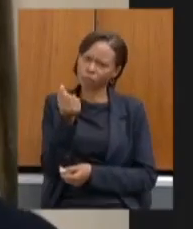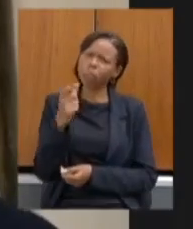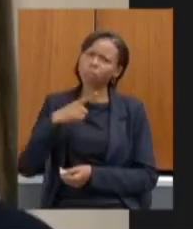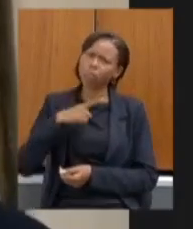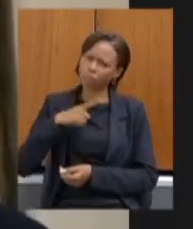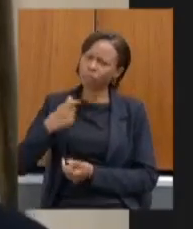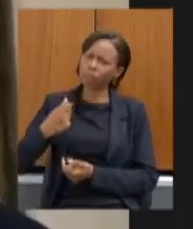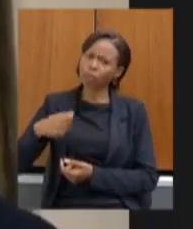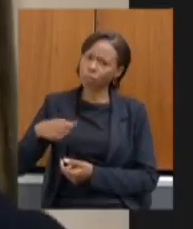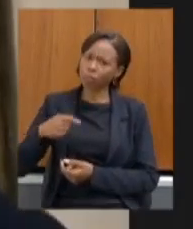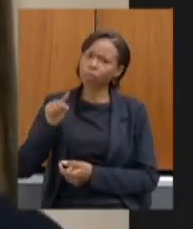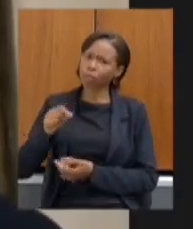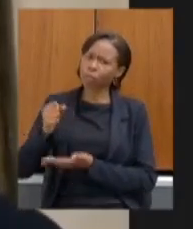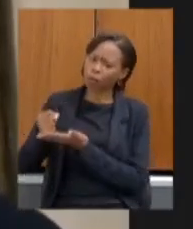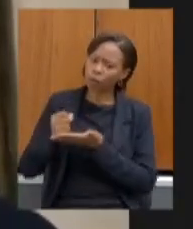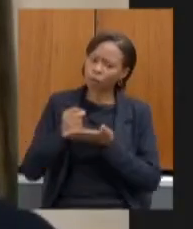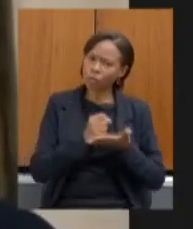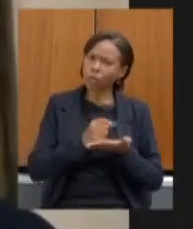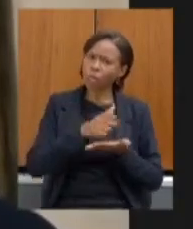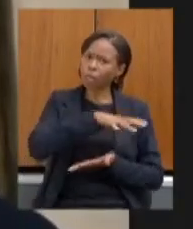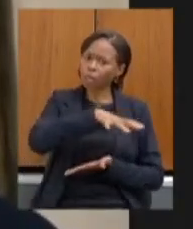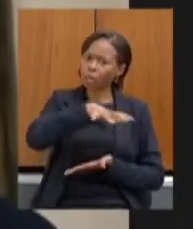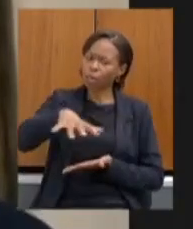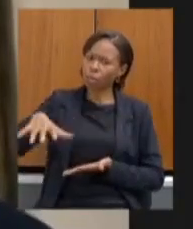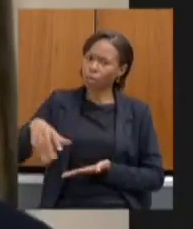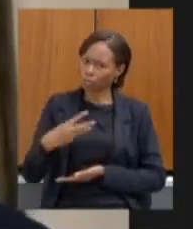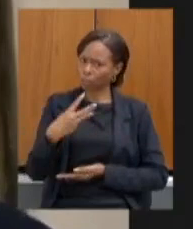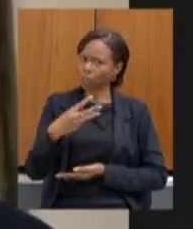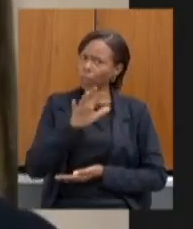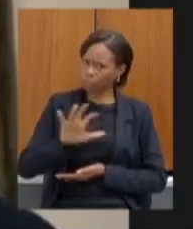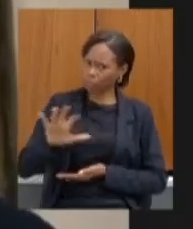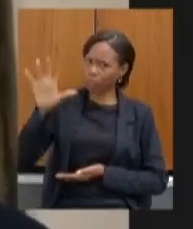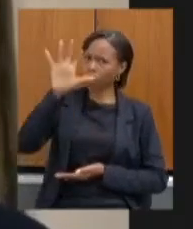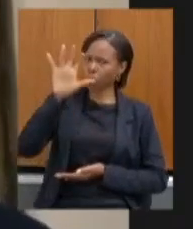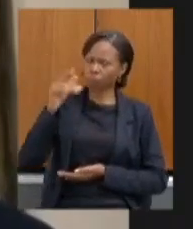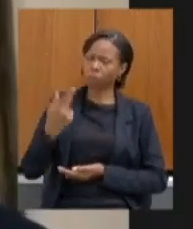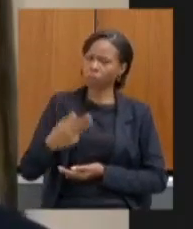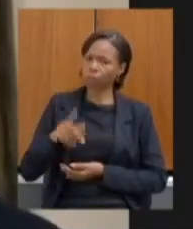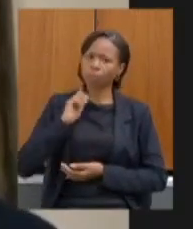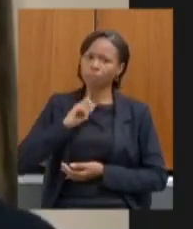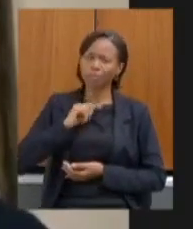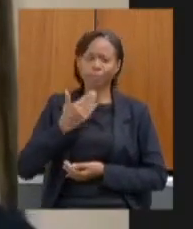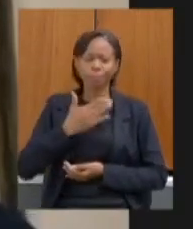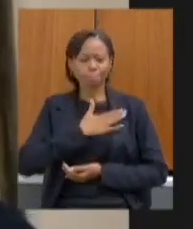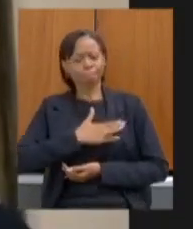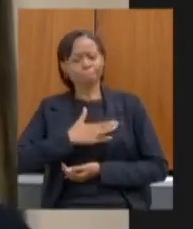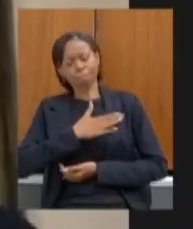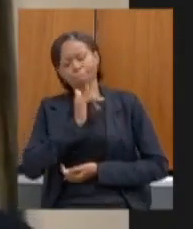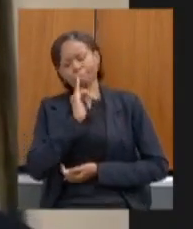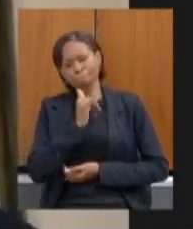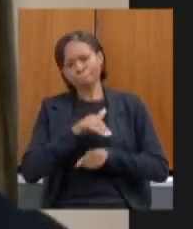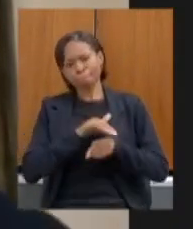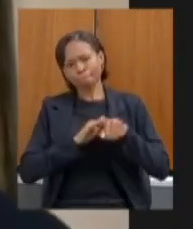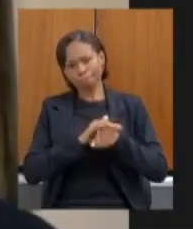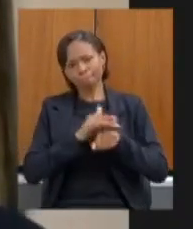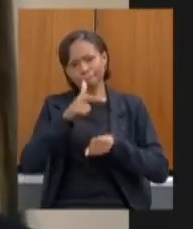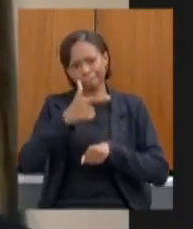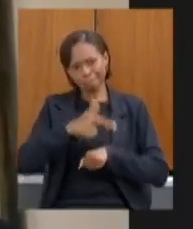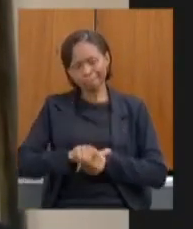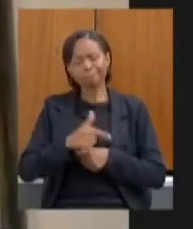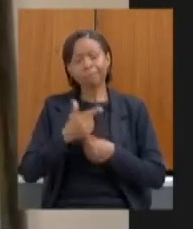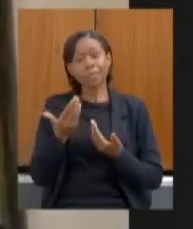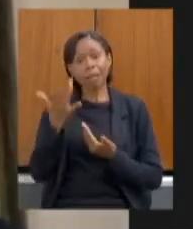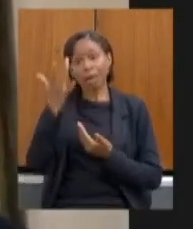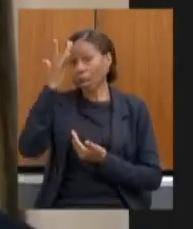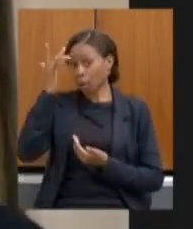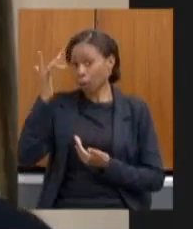a demanda dessas três grandes regiões, prazer falar com o senhor, prazer em rever e amanhã nós estaremos com